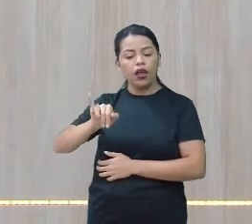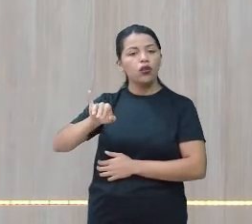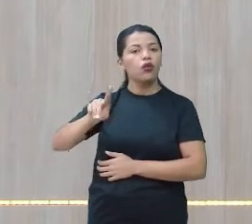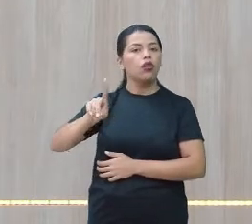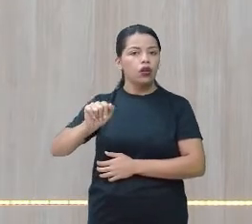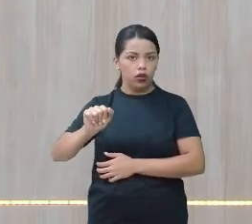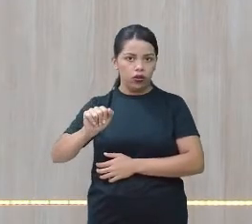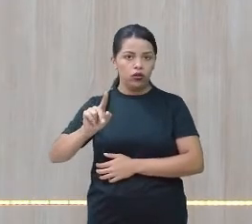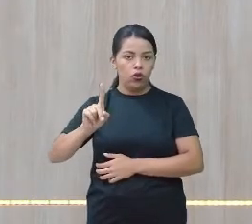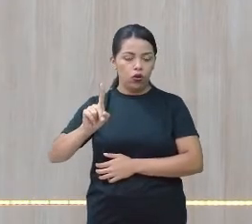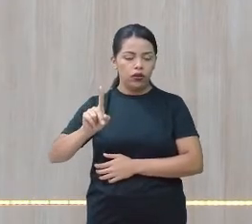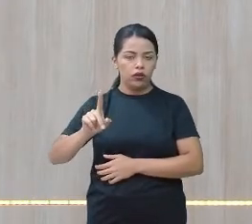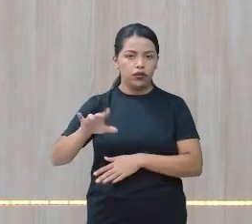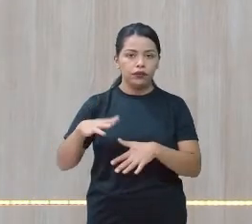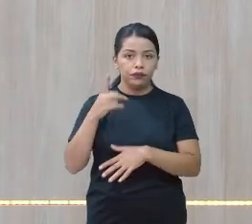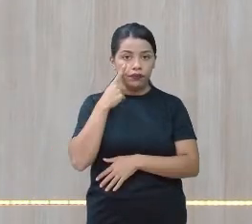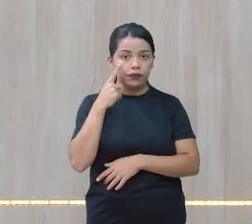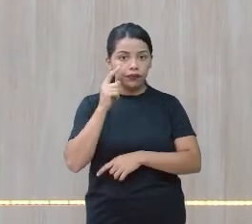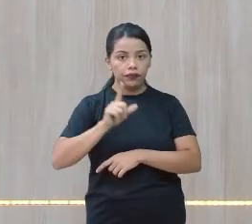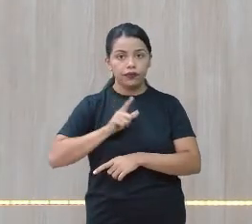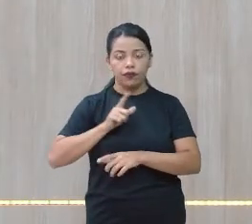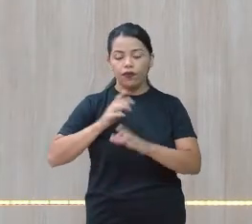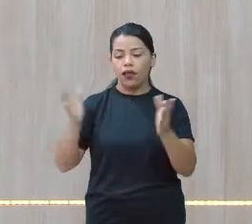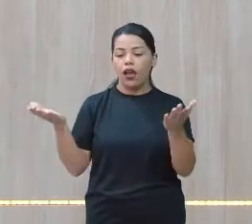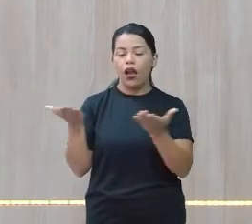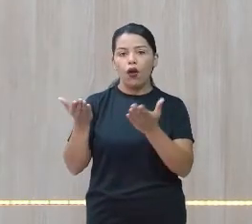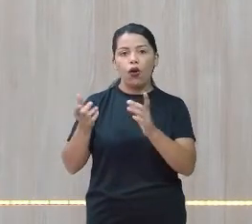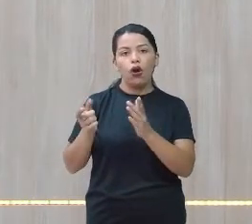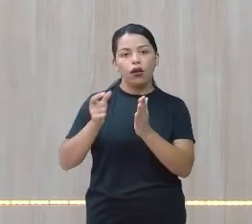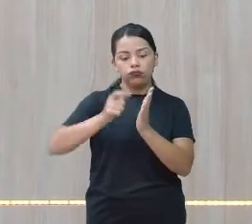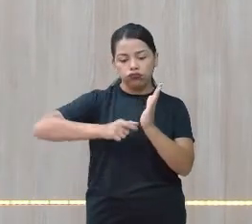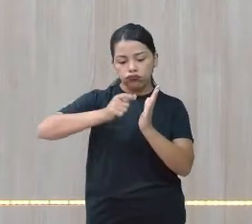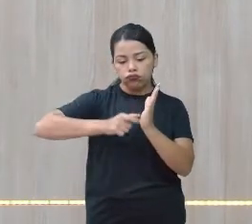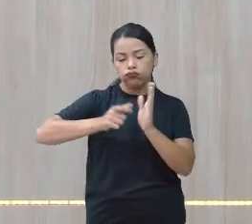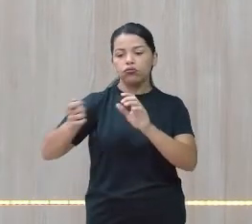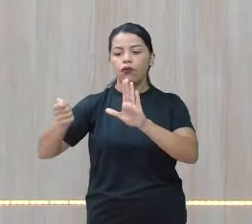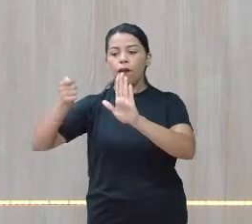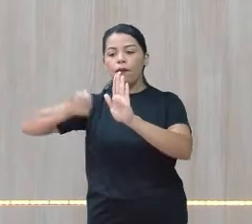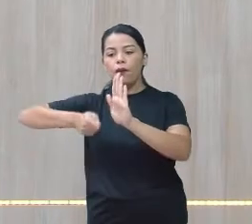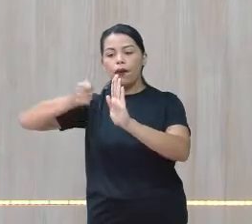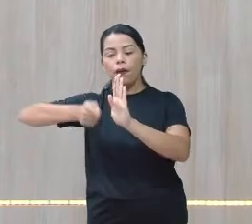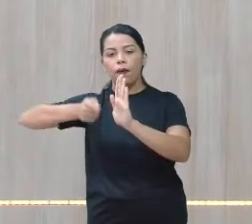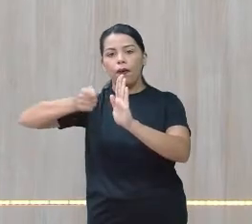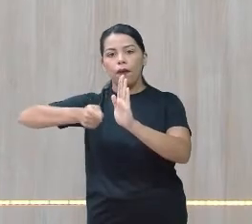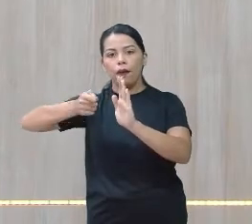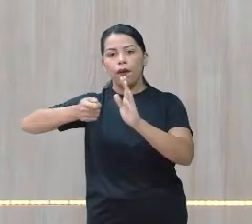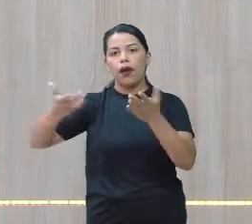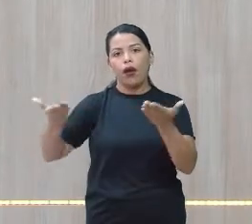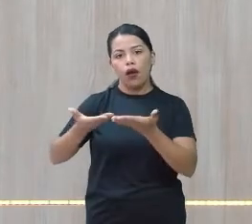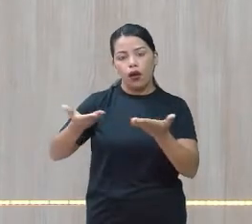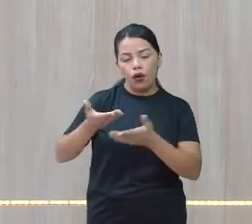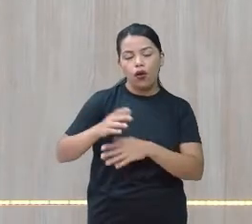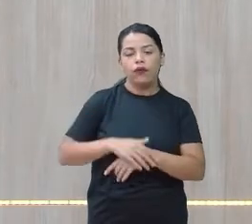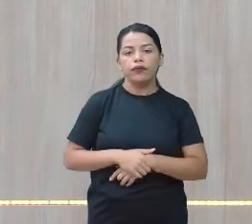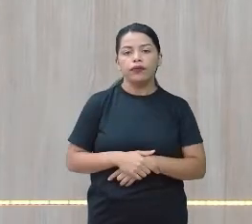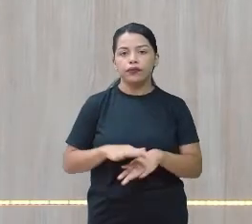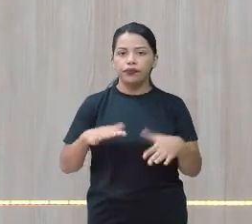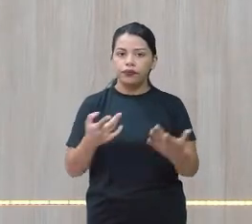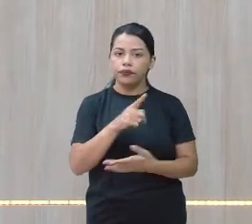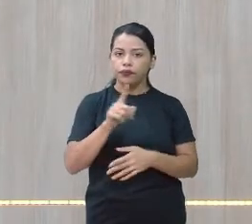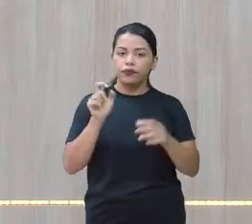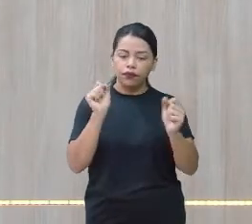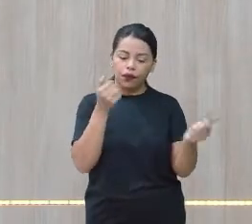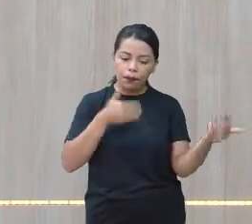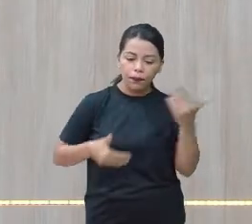celular Android, vejam aí que tem um QR Code, e nesse QR Code aí vocês vão ver, vão poder participar